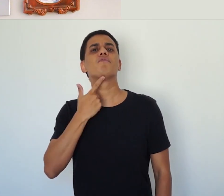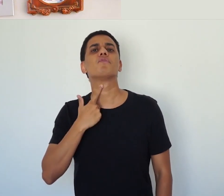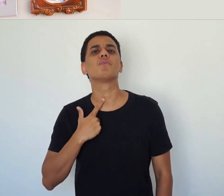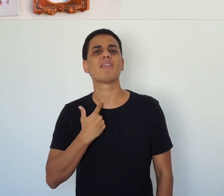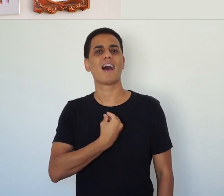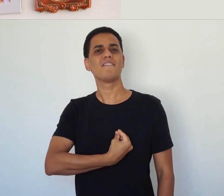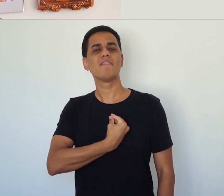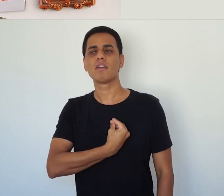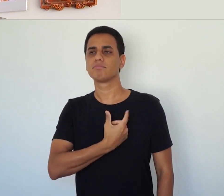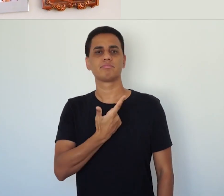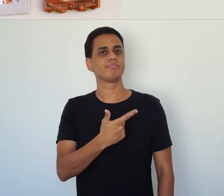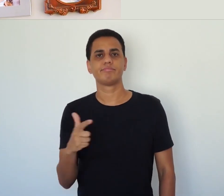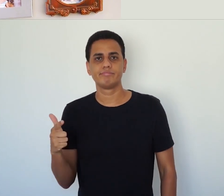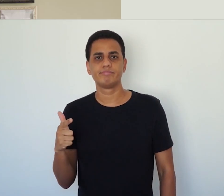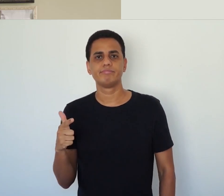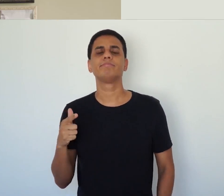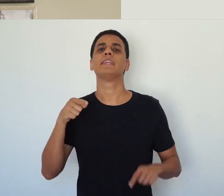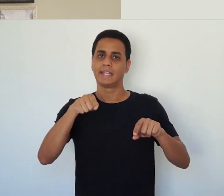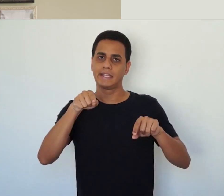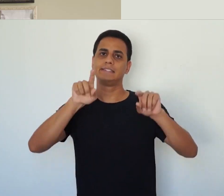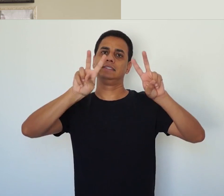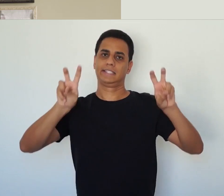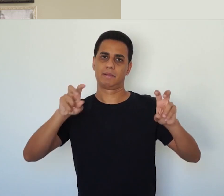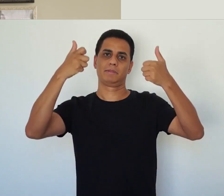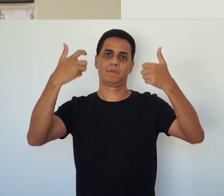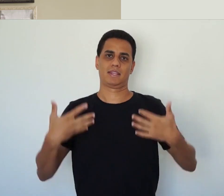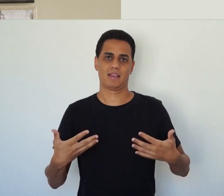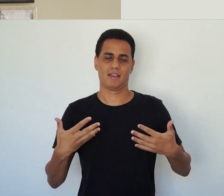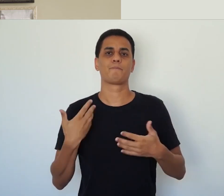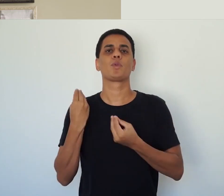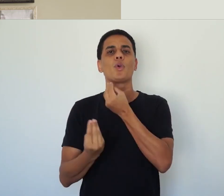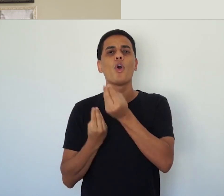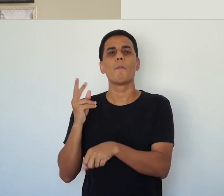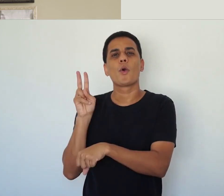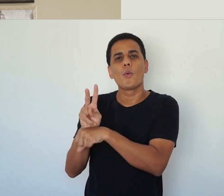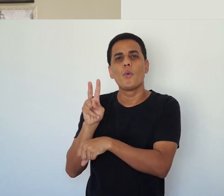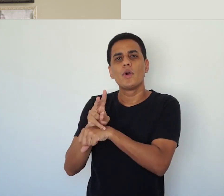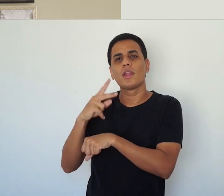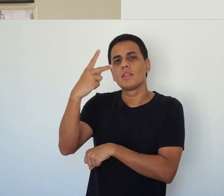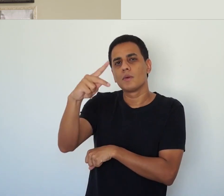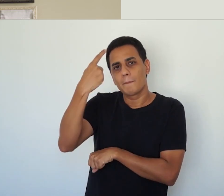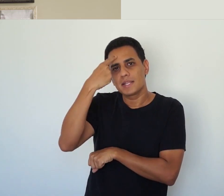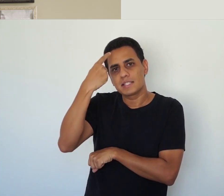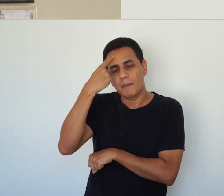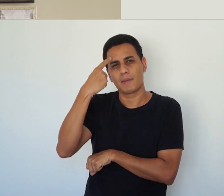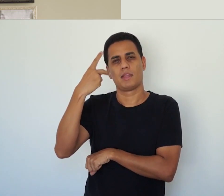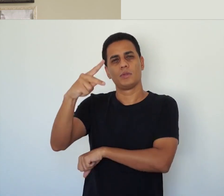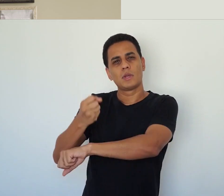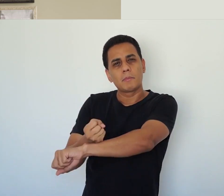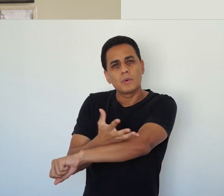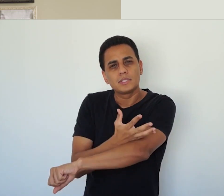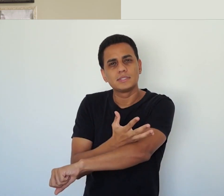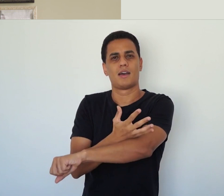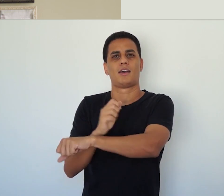mesmo falta de vontade de viver. Eu queria falar sobre isso com você. Como proteger o seu